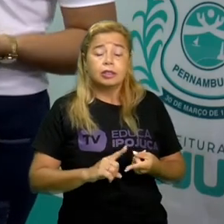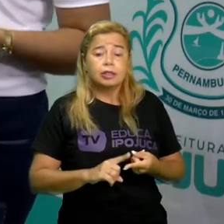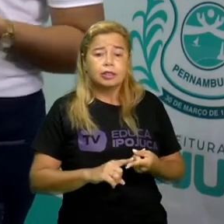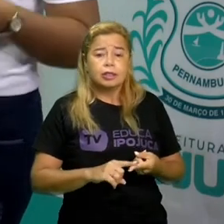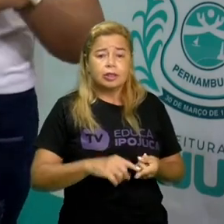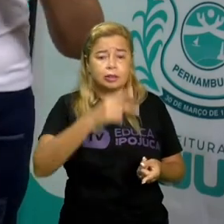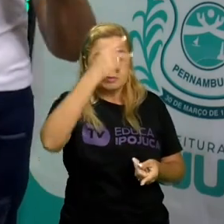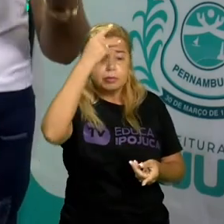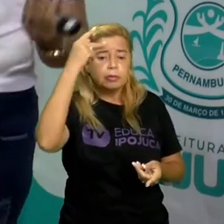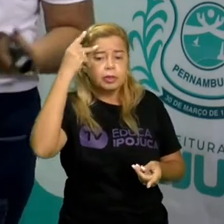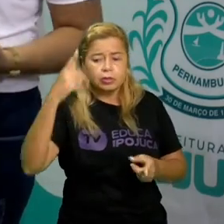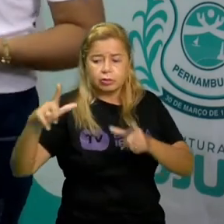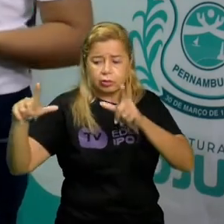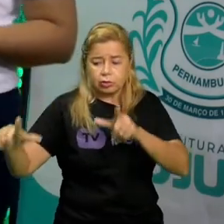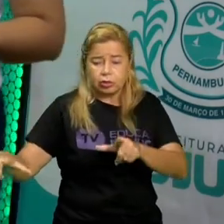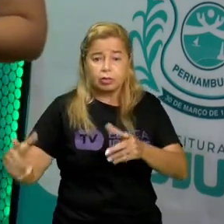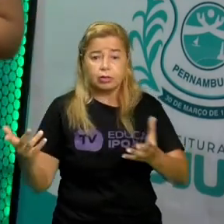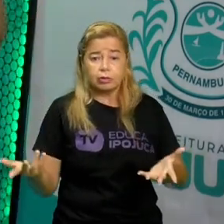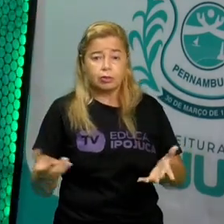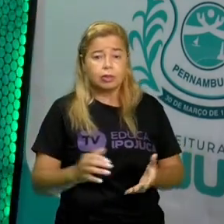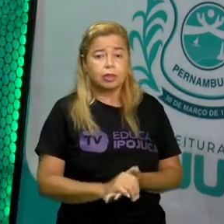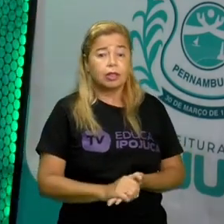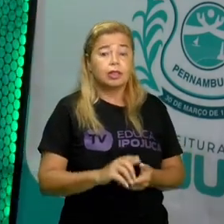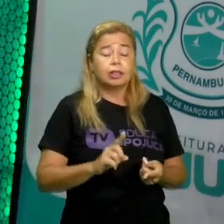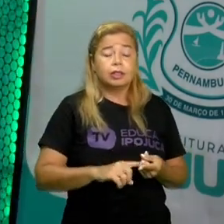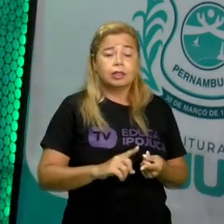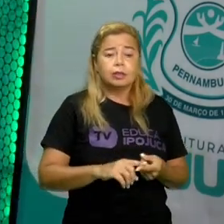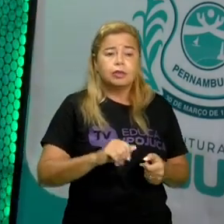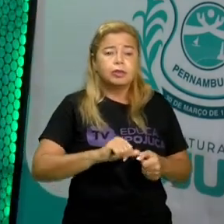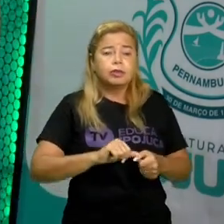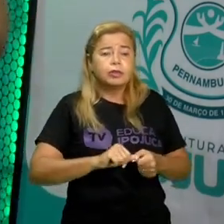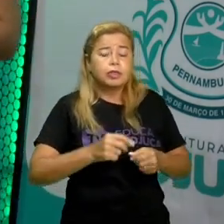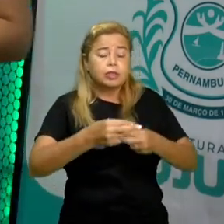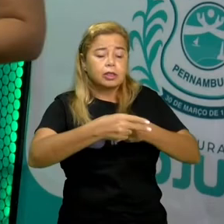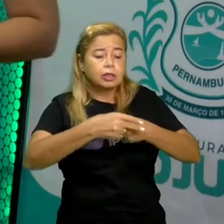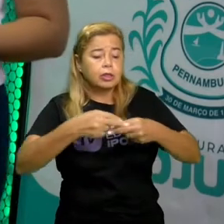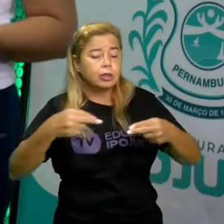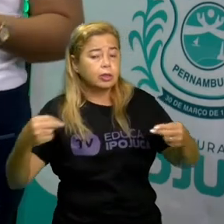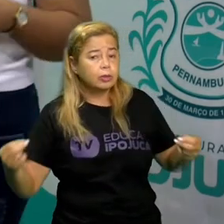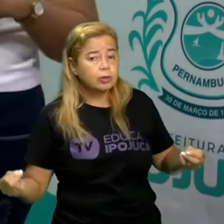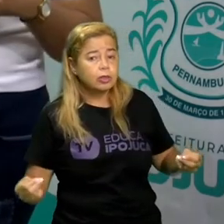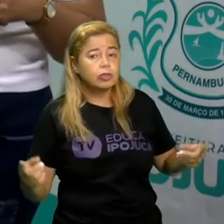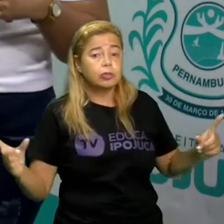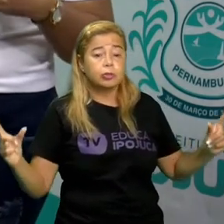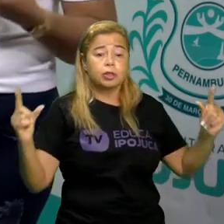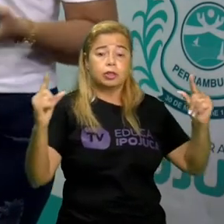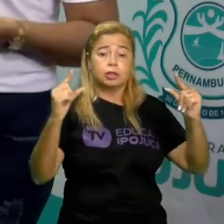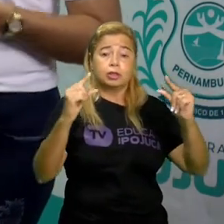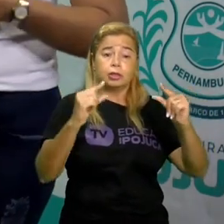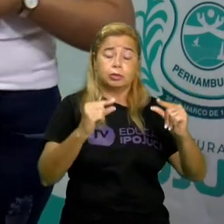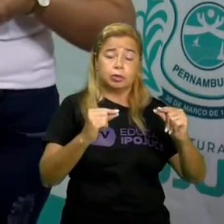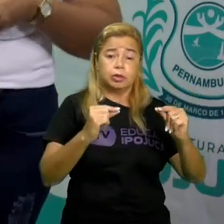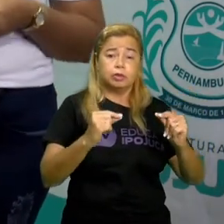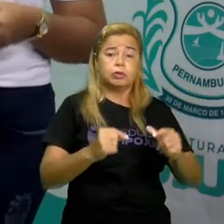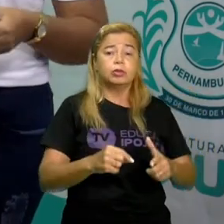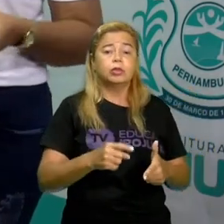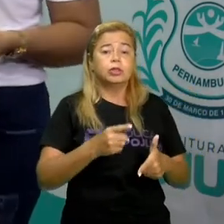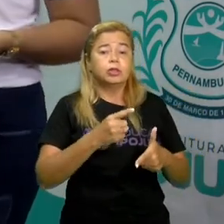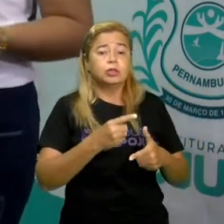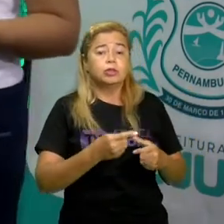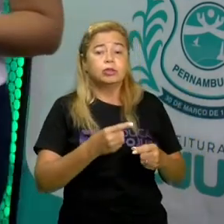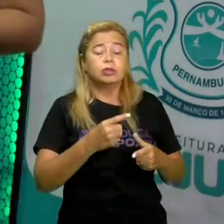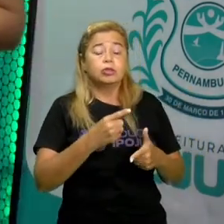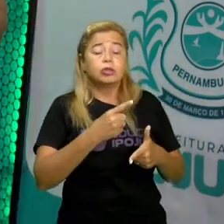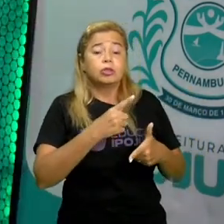área, a gente pode também propor alternativas viáveis para reduzir os possíveis problemas relacionados